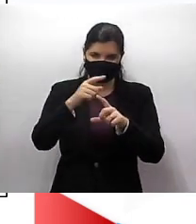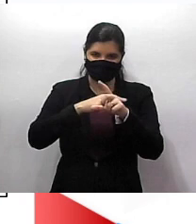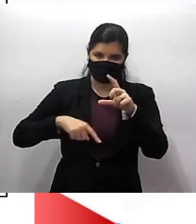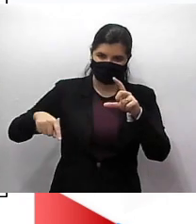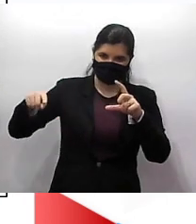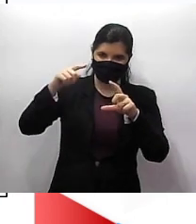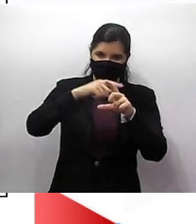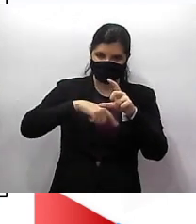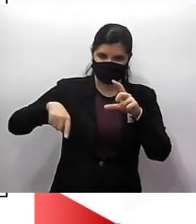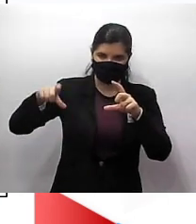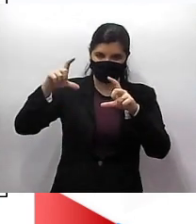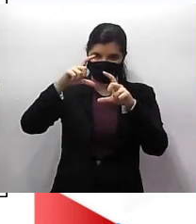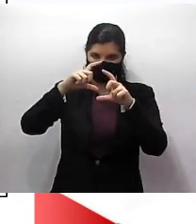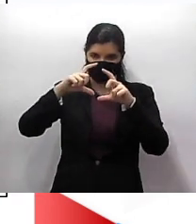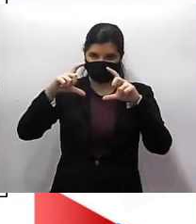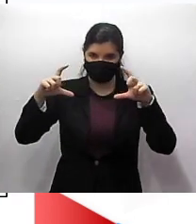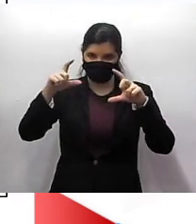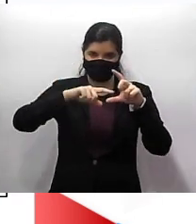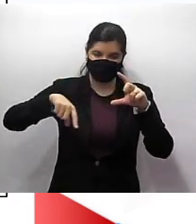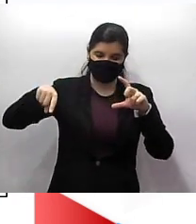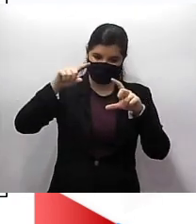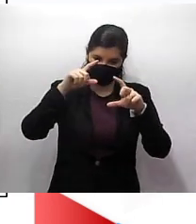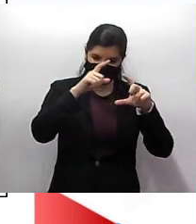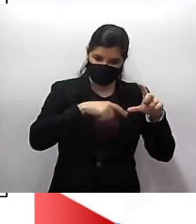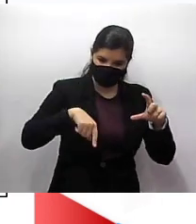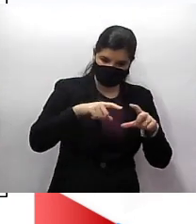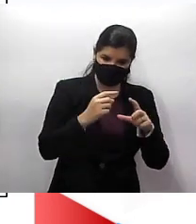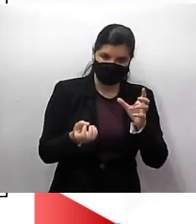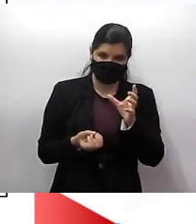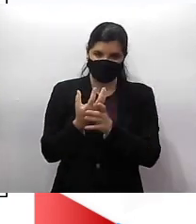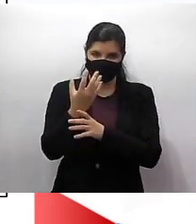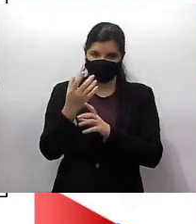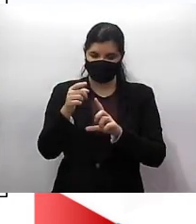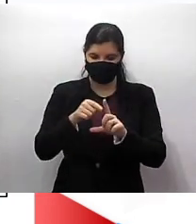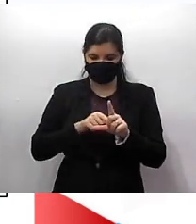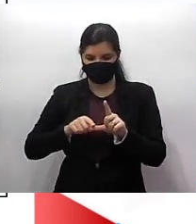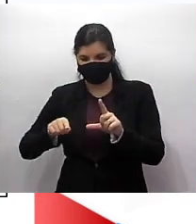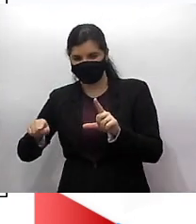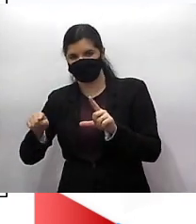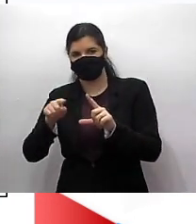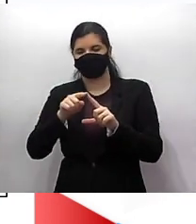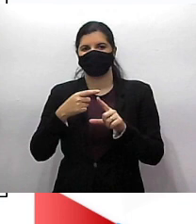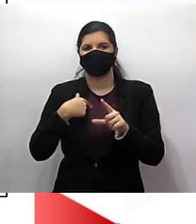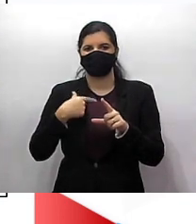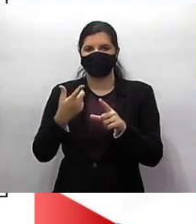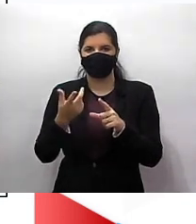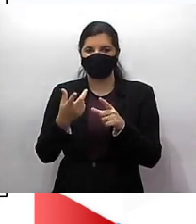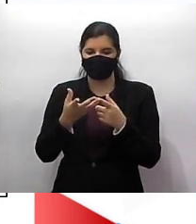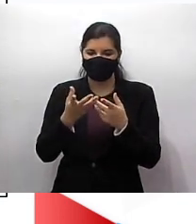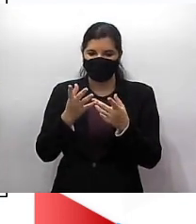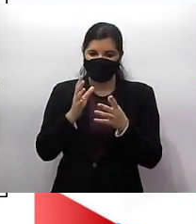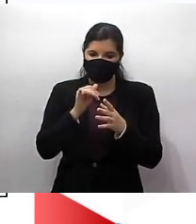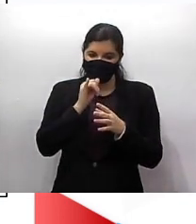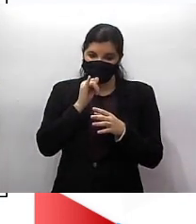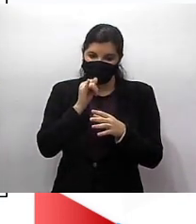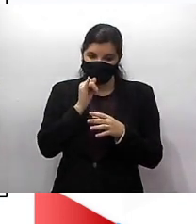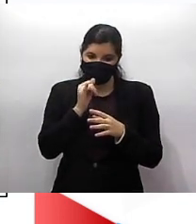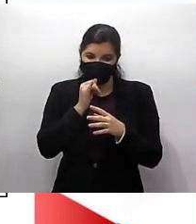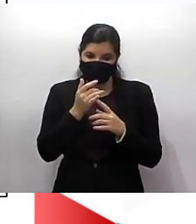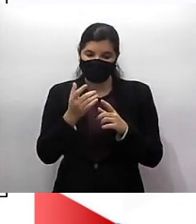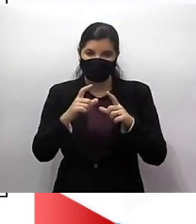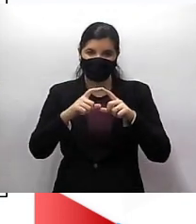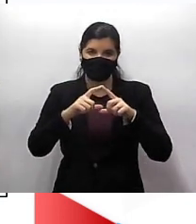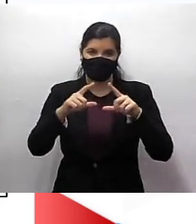cordas, né, dessas circunferências, na verdade, elas formam o triângulo. E aí tem um detalhezinho, ó. Quanto mais